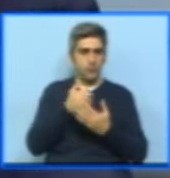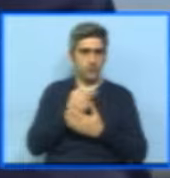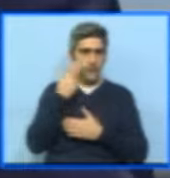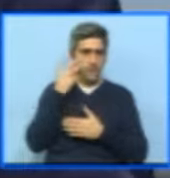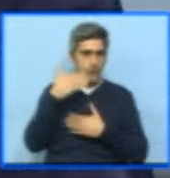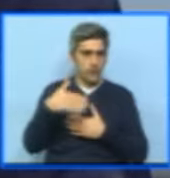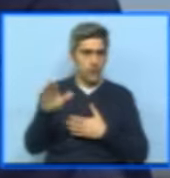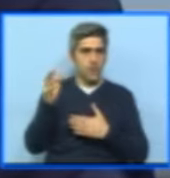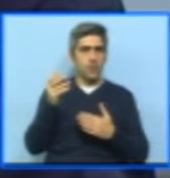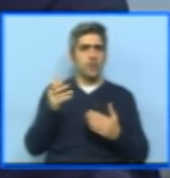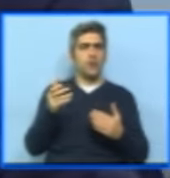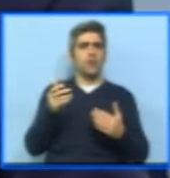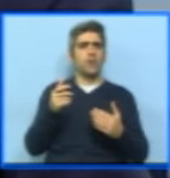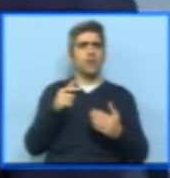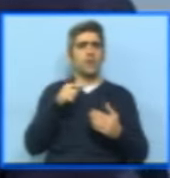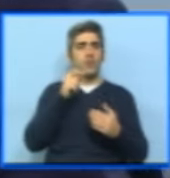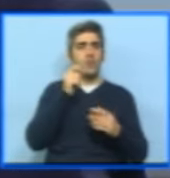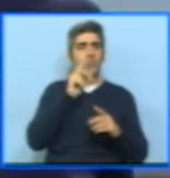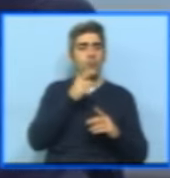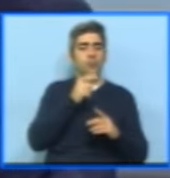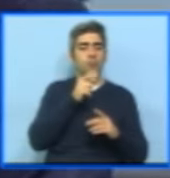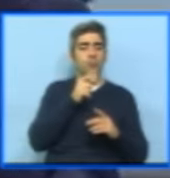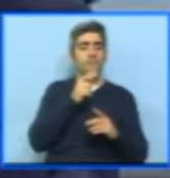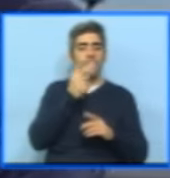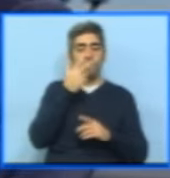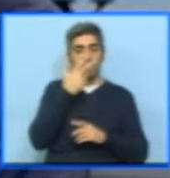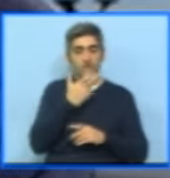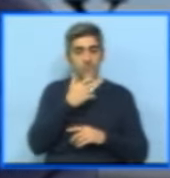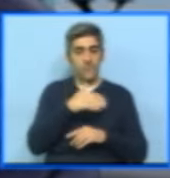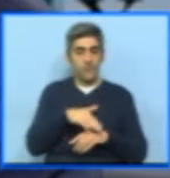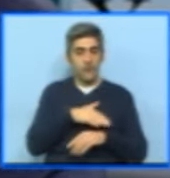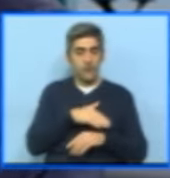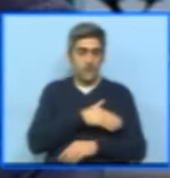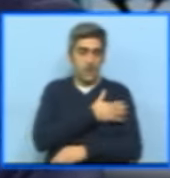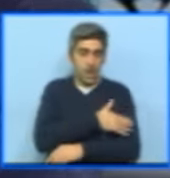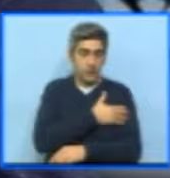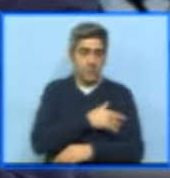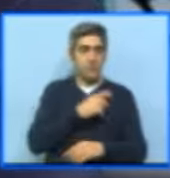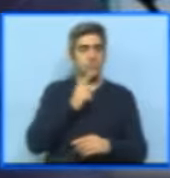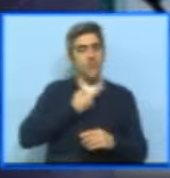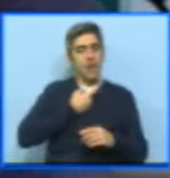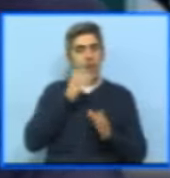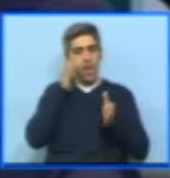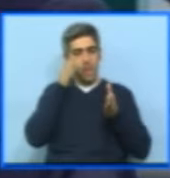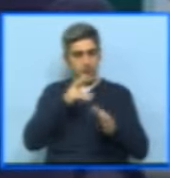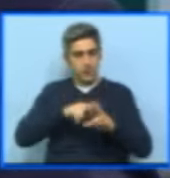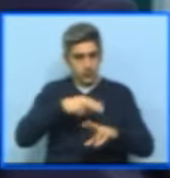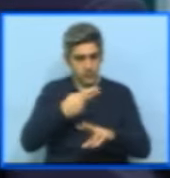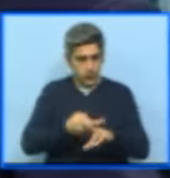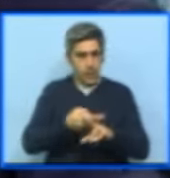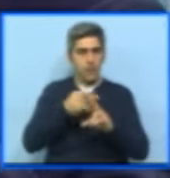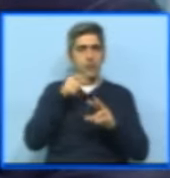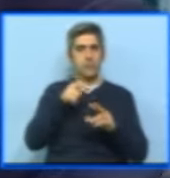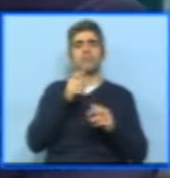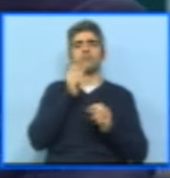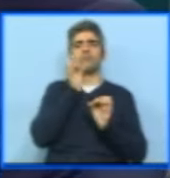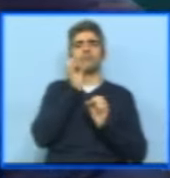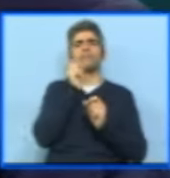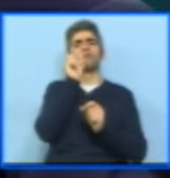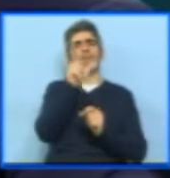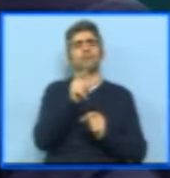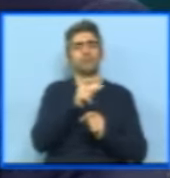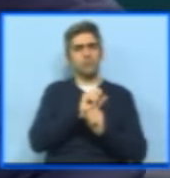vida. E que esse homem, quando é frágil, merece o dobro da atenção. E, portanto, na mensagem, isto é muito